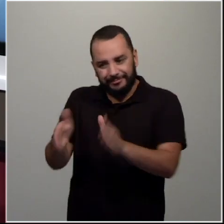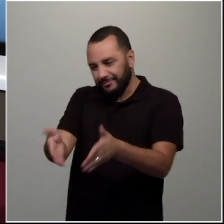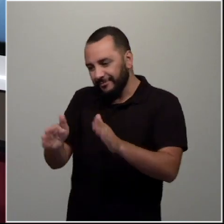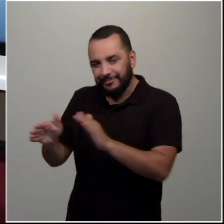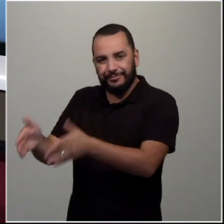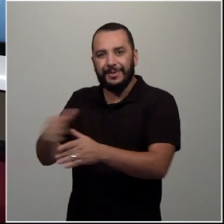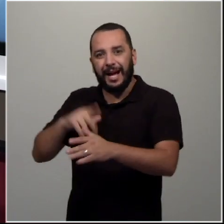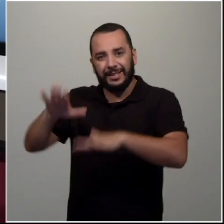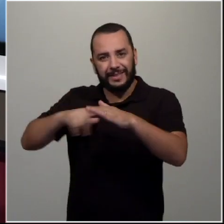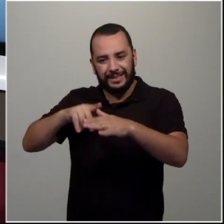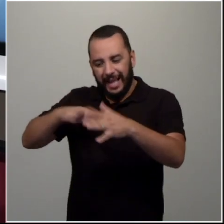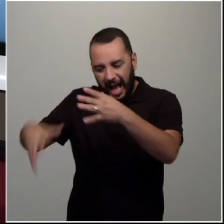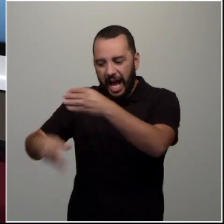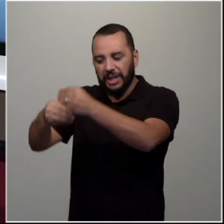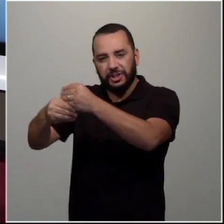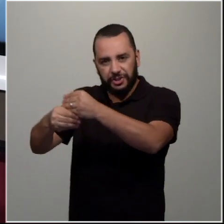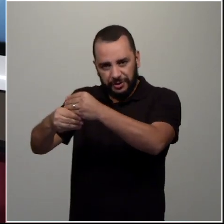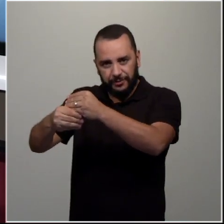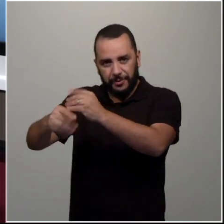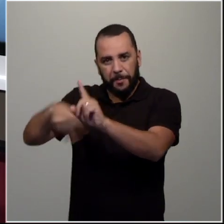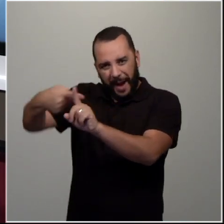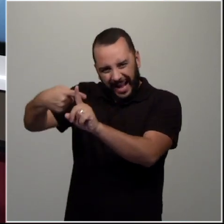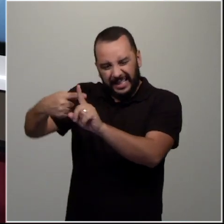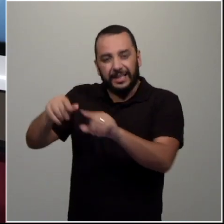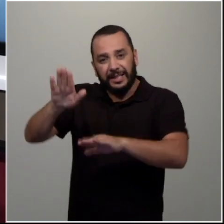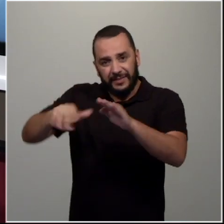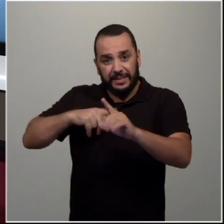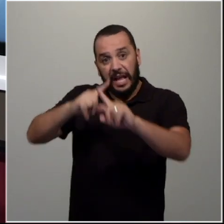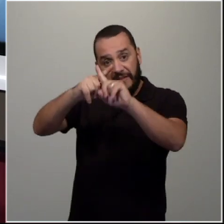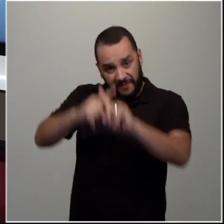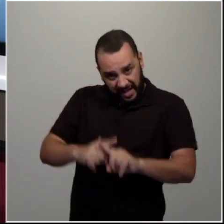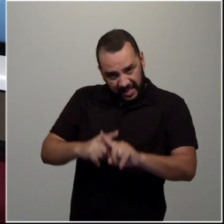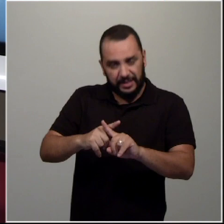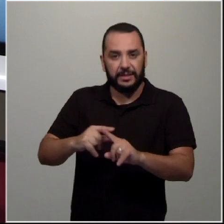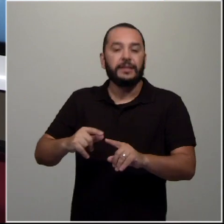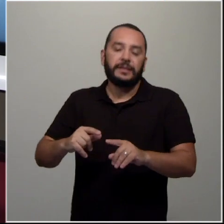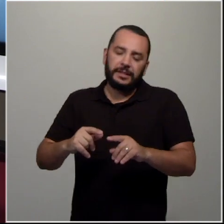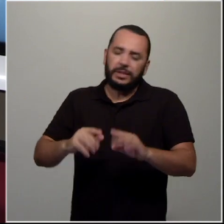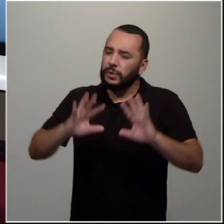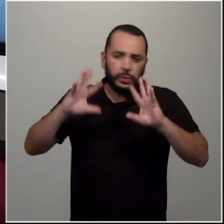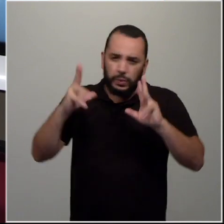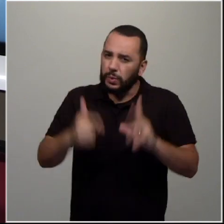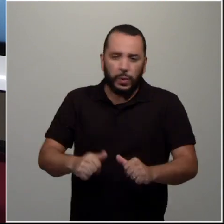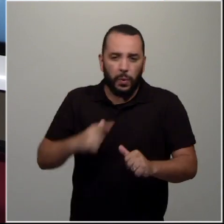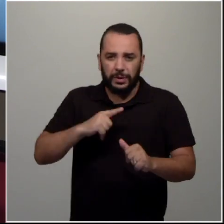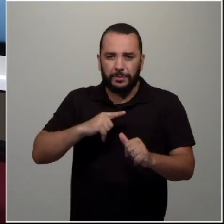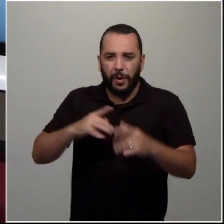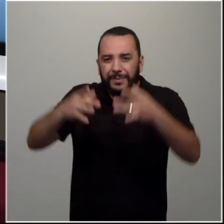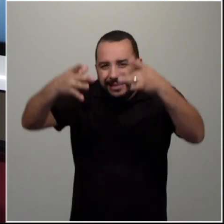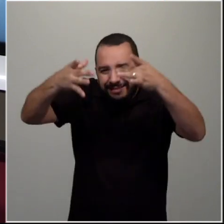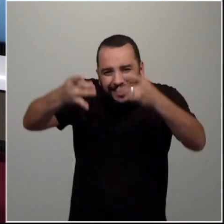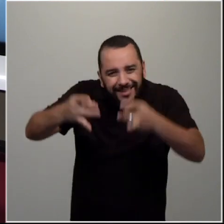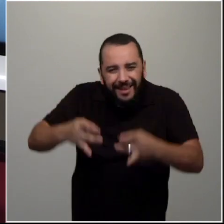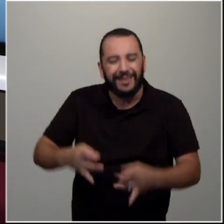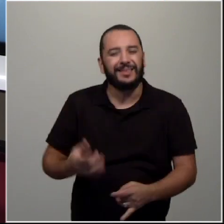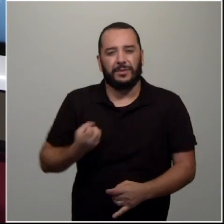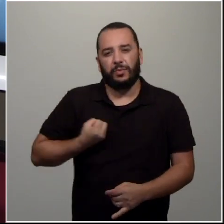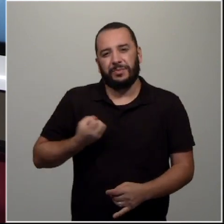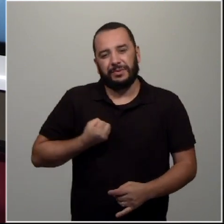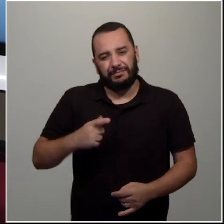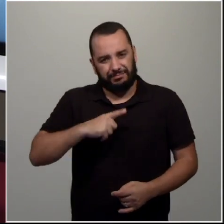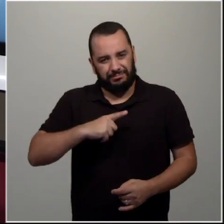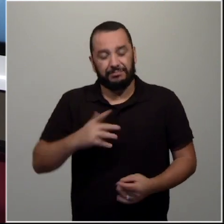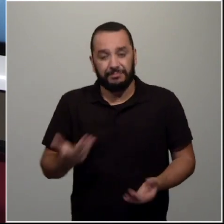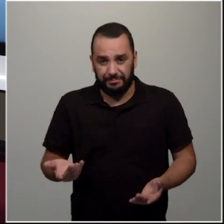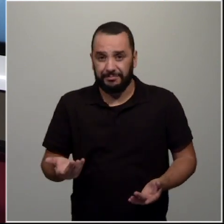ser ativo fato de ser multiplicada ativo a questão da base o fato de ser posicional é todas essas propriedades de um sistema de navegação é